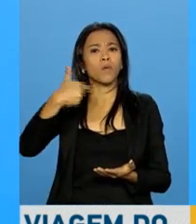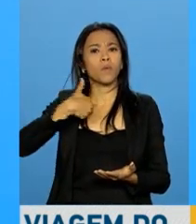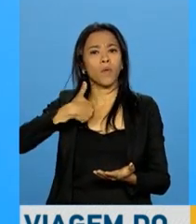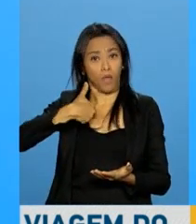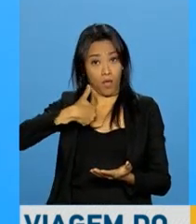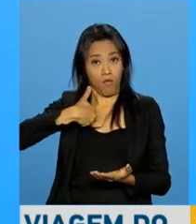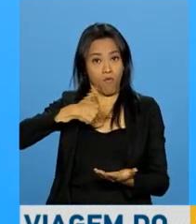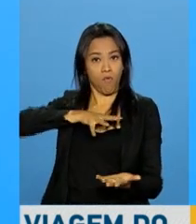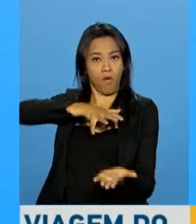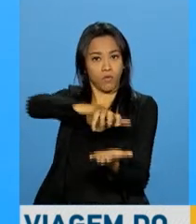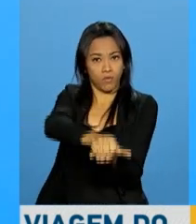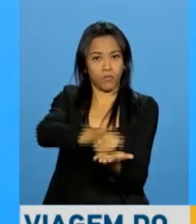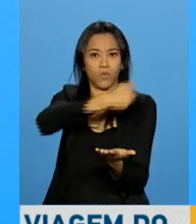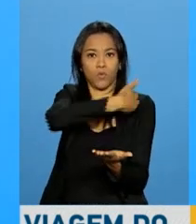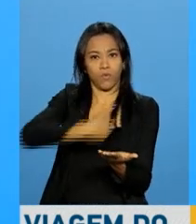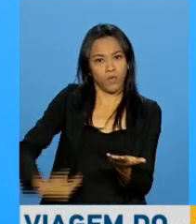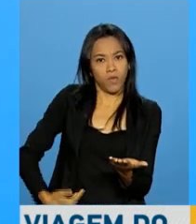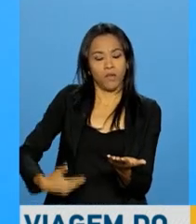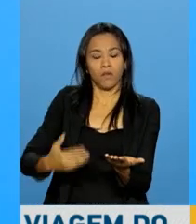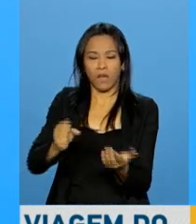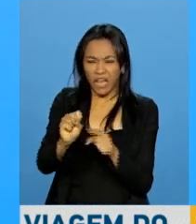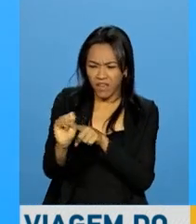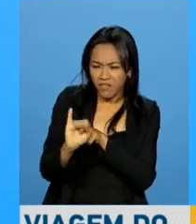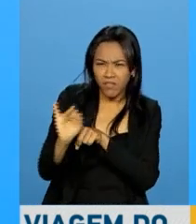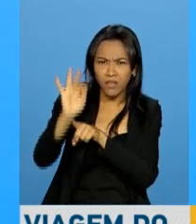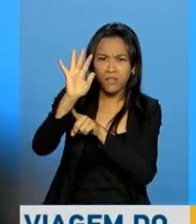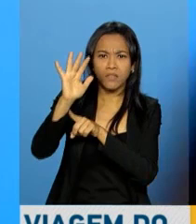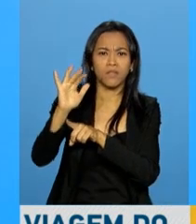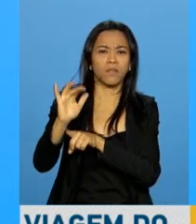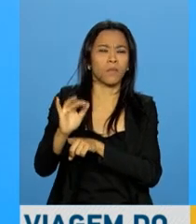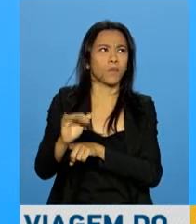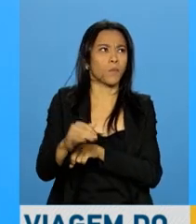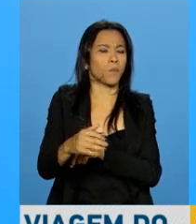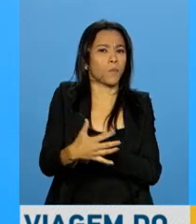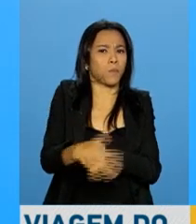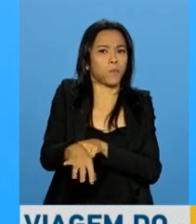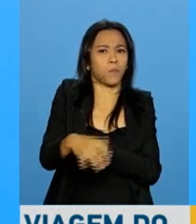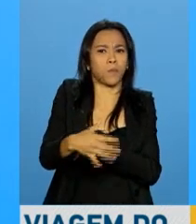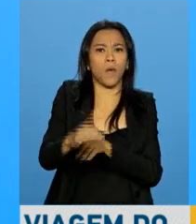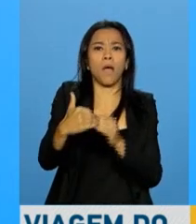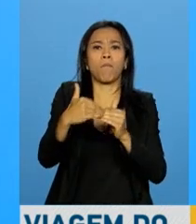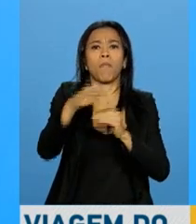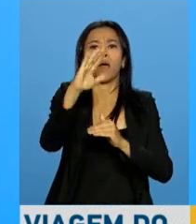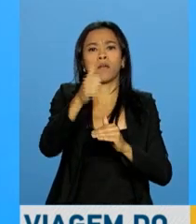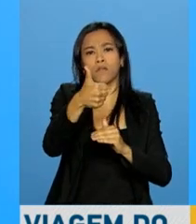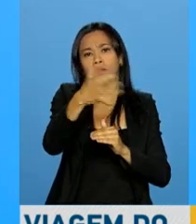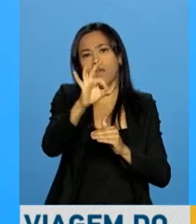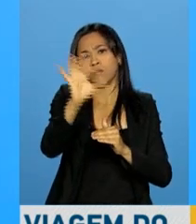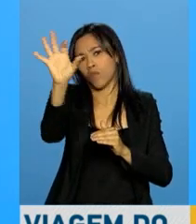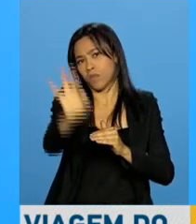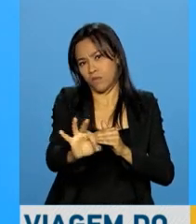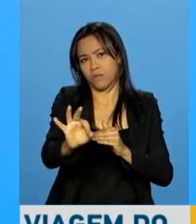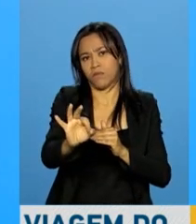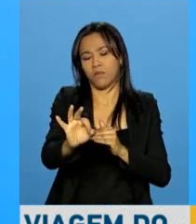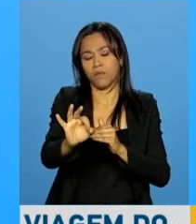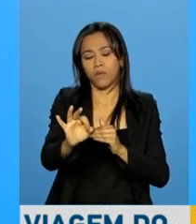governo, a inflação estava acima de 10%. Ela